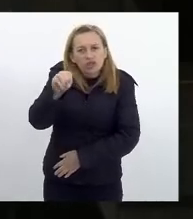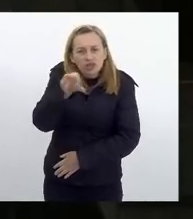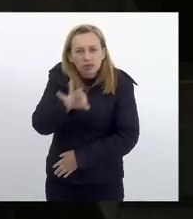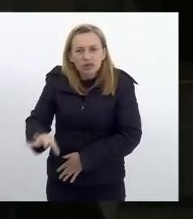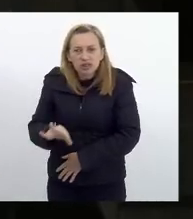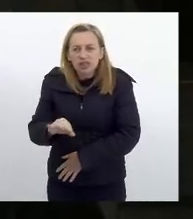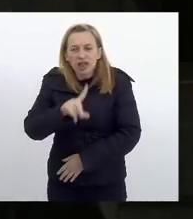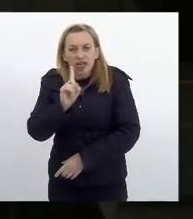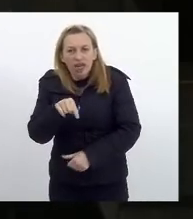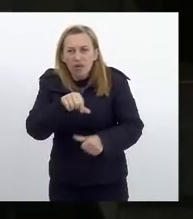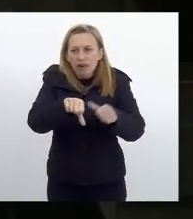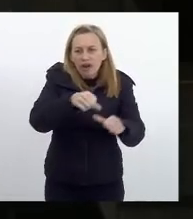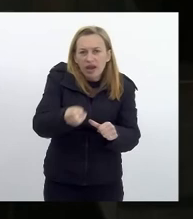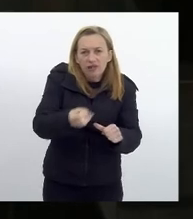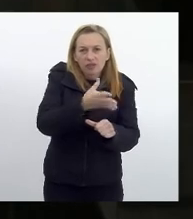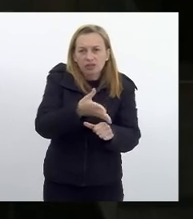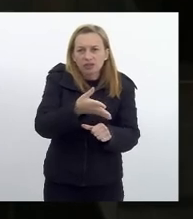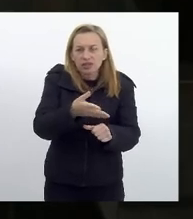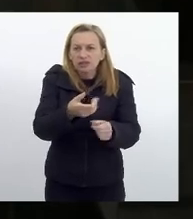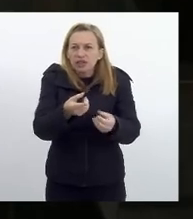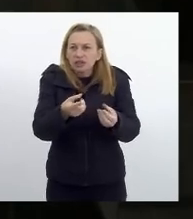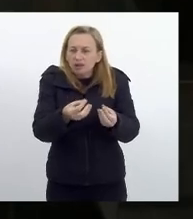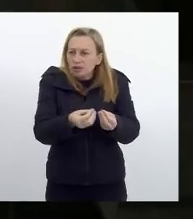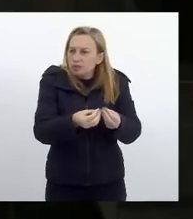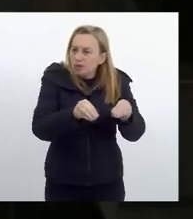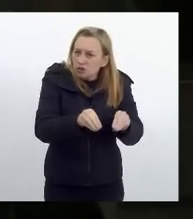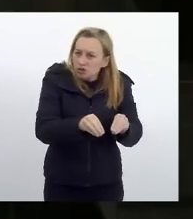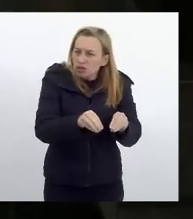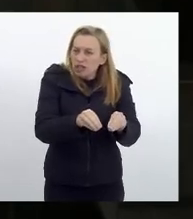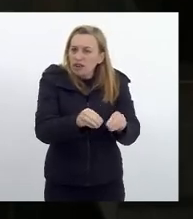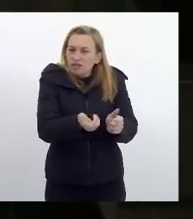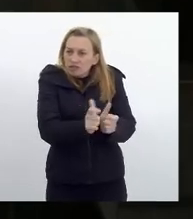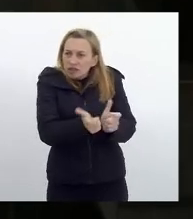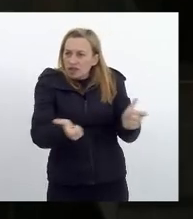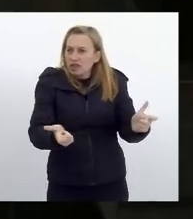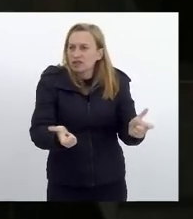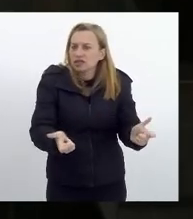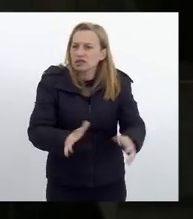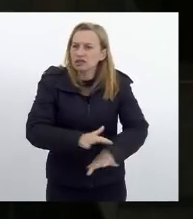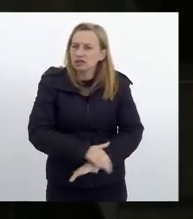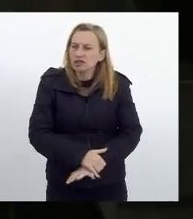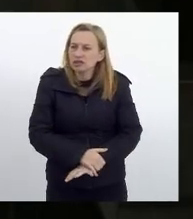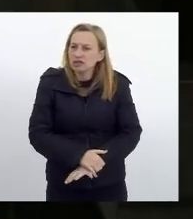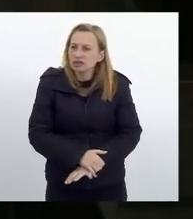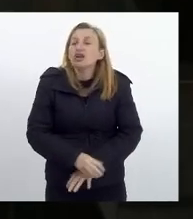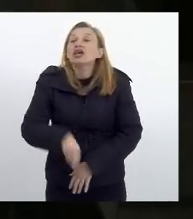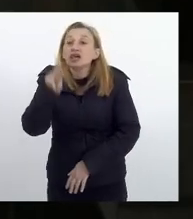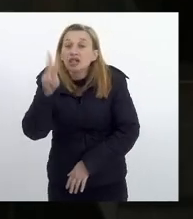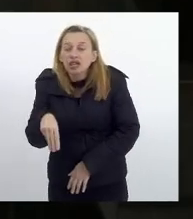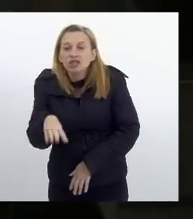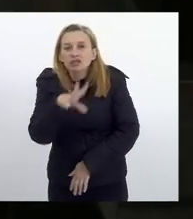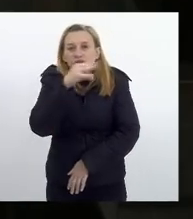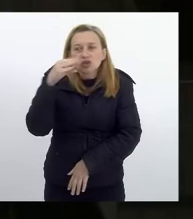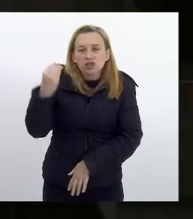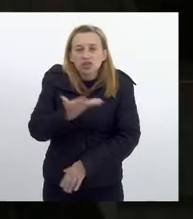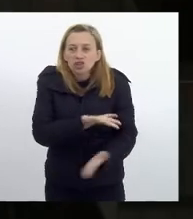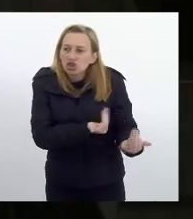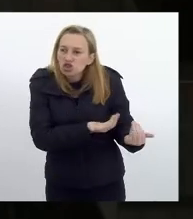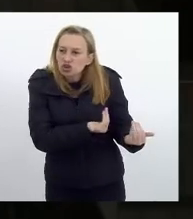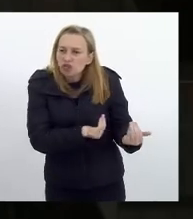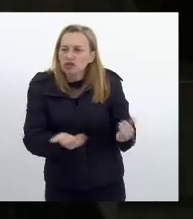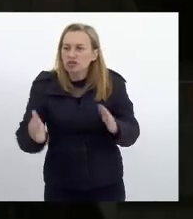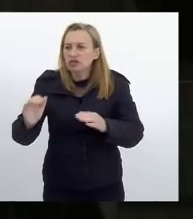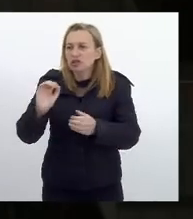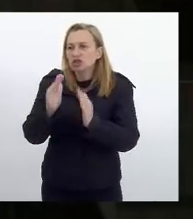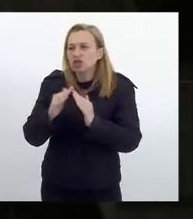que é uma reforma que vai ter severas implicações sobre os sistemas públicos, particularmente. Quem são os adolescentes e jovens que estão na escola pública